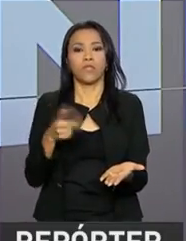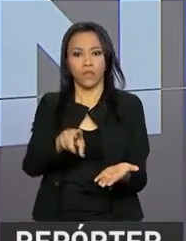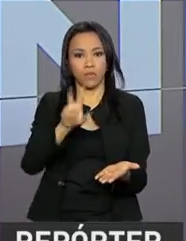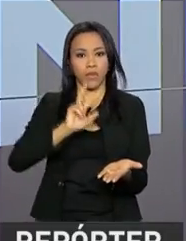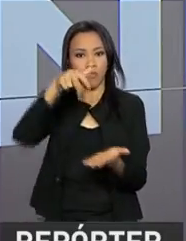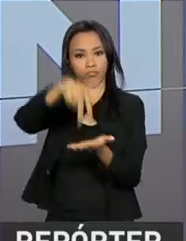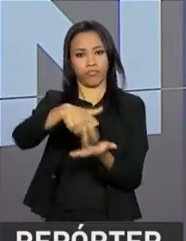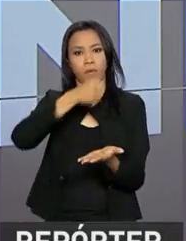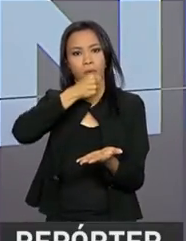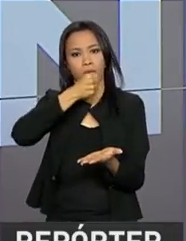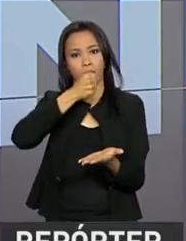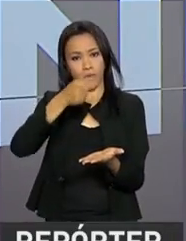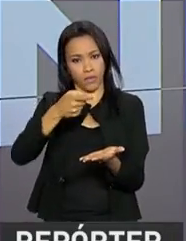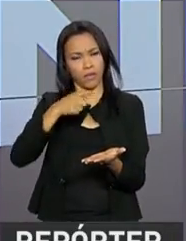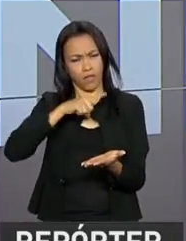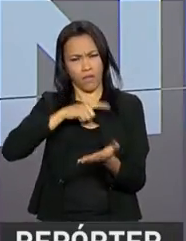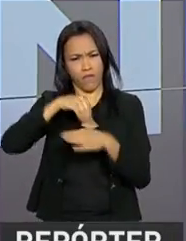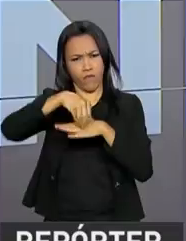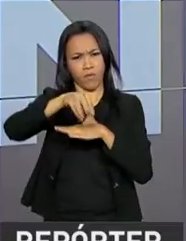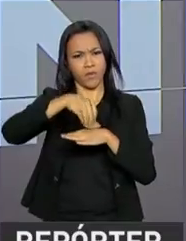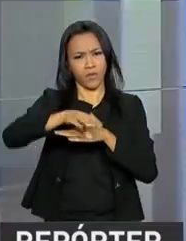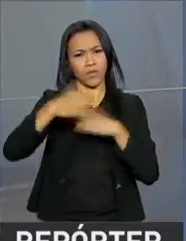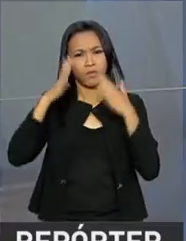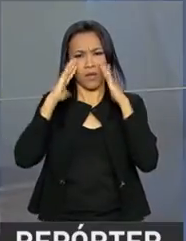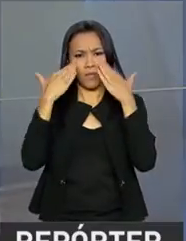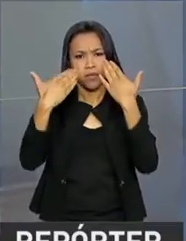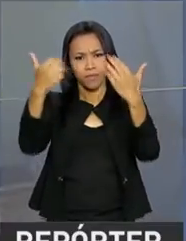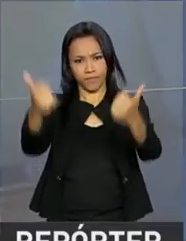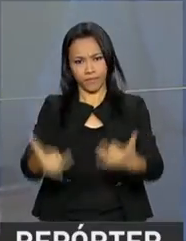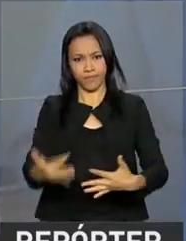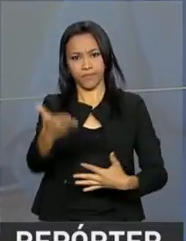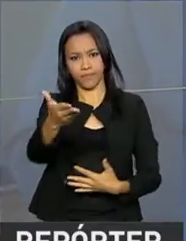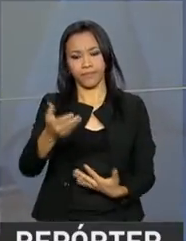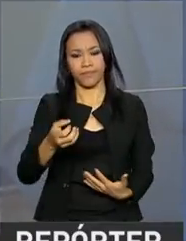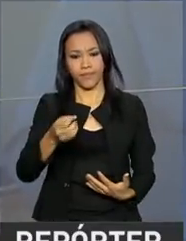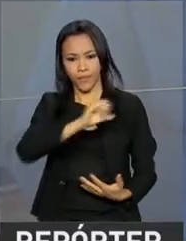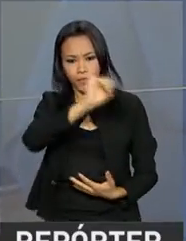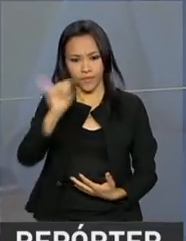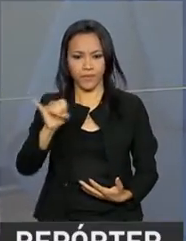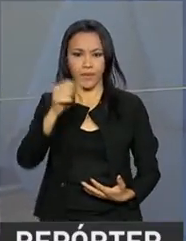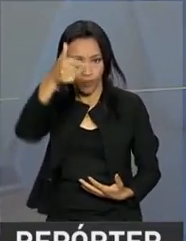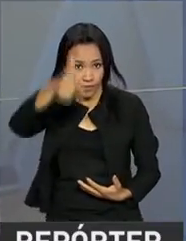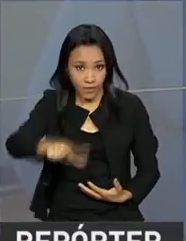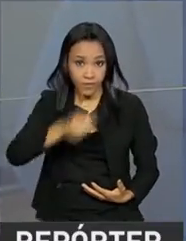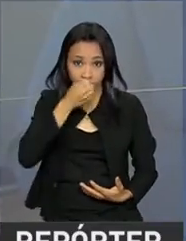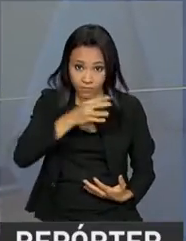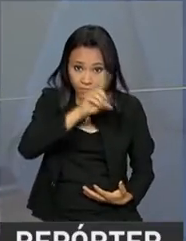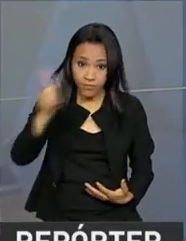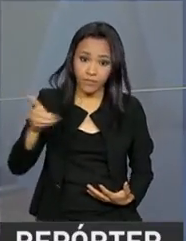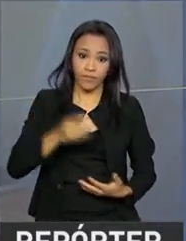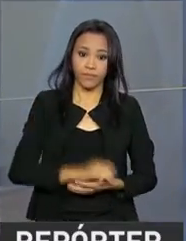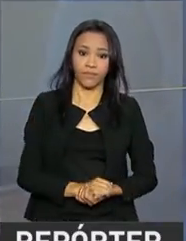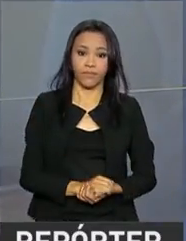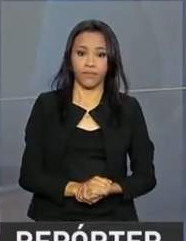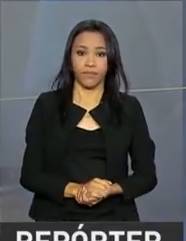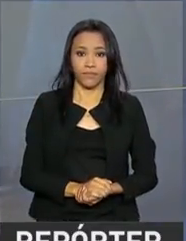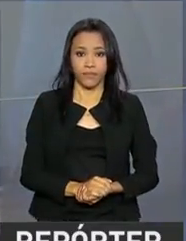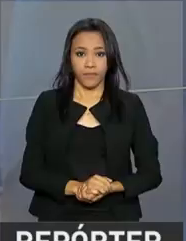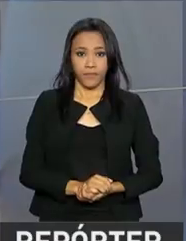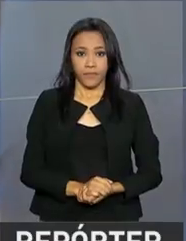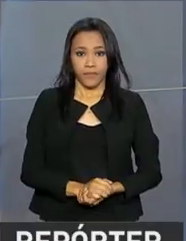repórter está acompanhando lá e tem as informações ao vivo para gente o João Pedro mais uma vez Bom dia